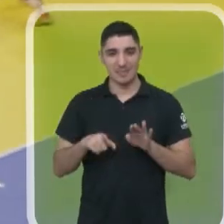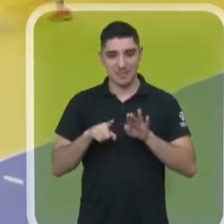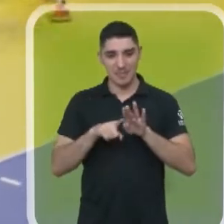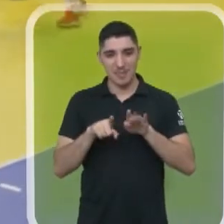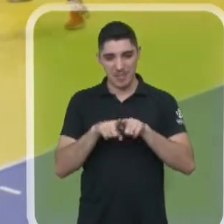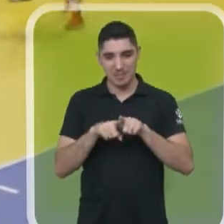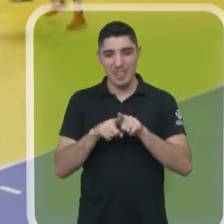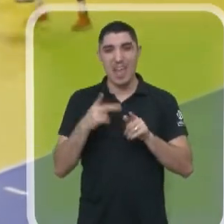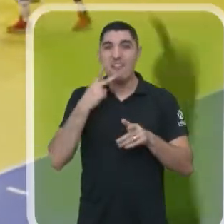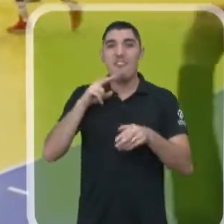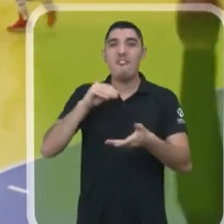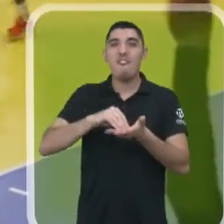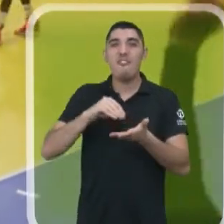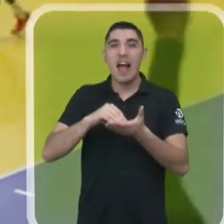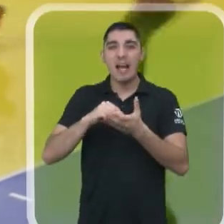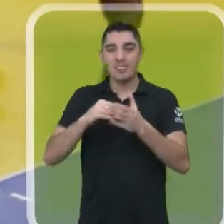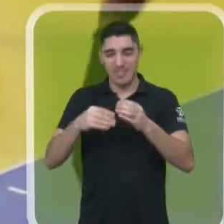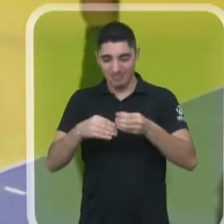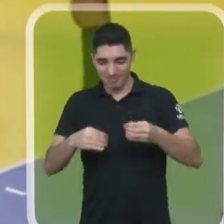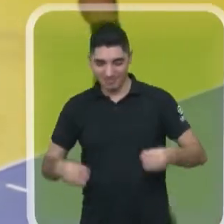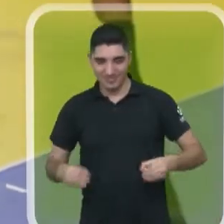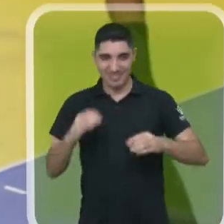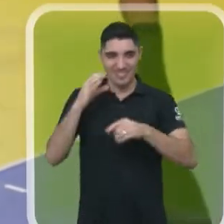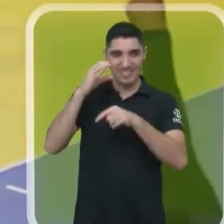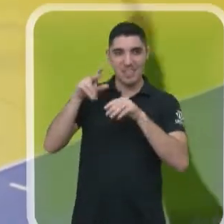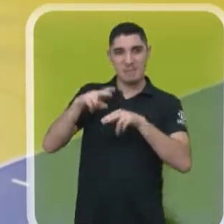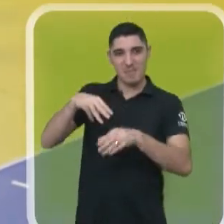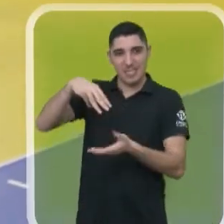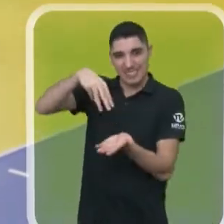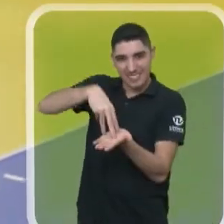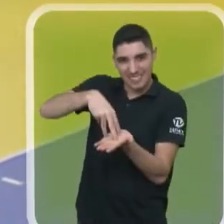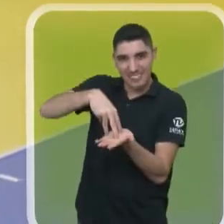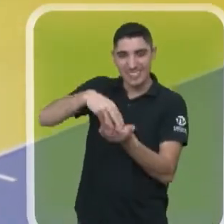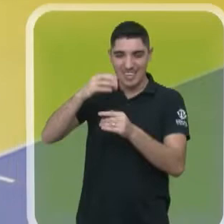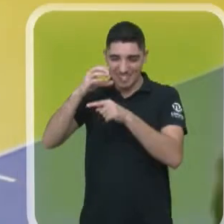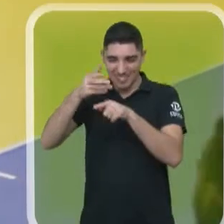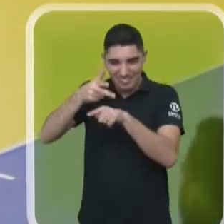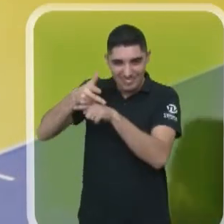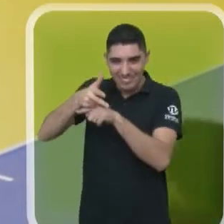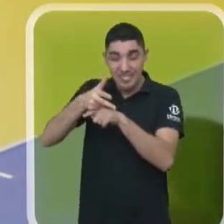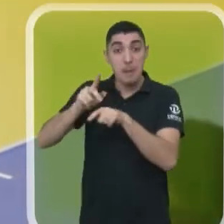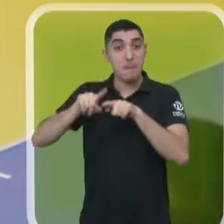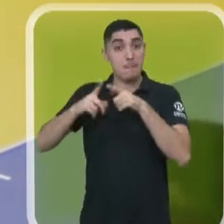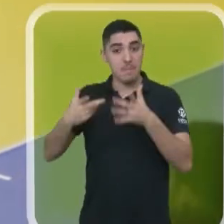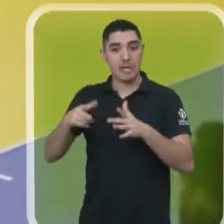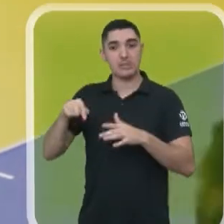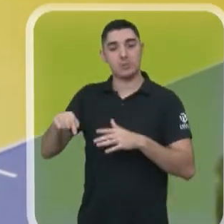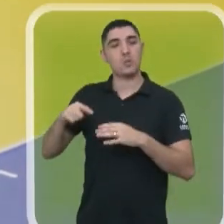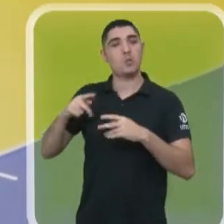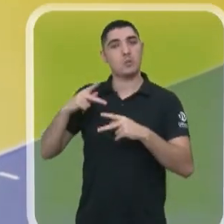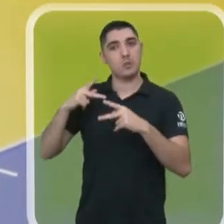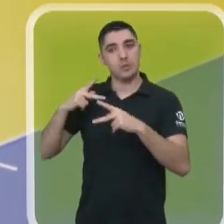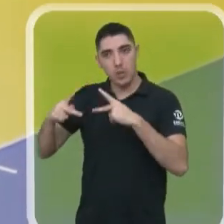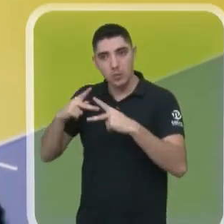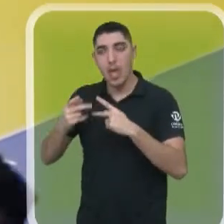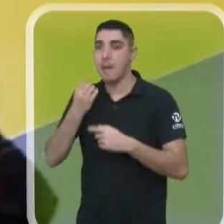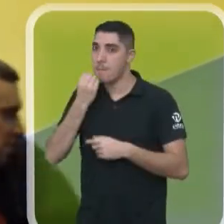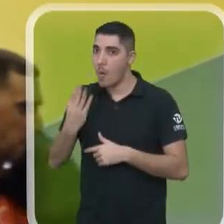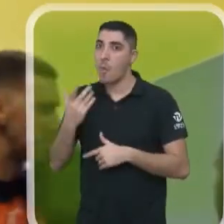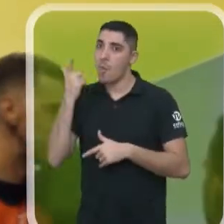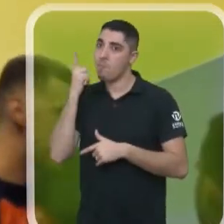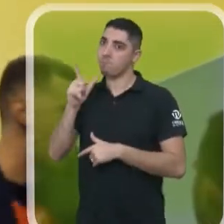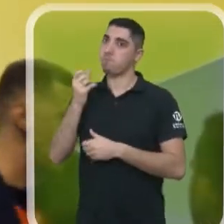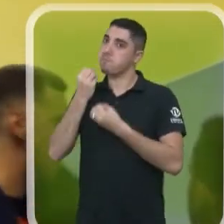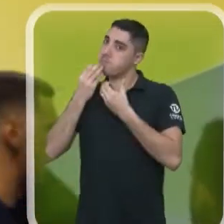é falta o tripé na na imagem ele é mais uma vitória importante para o São José dos como está com com a mão direita como